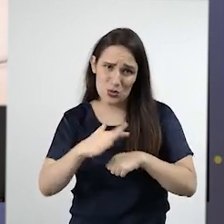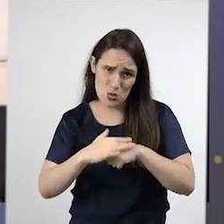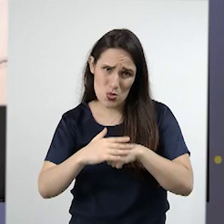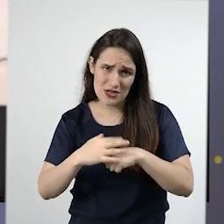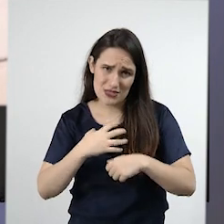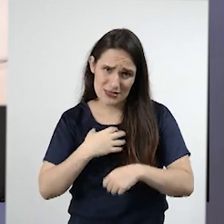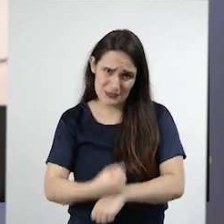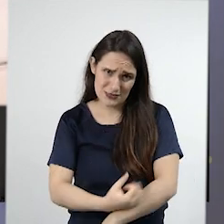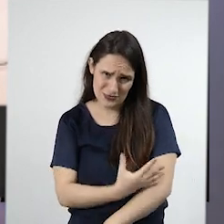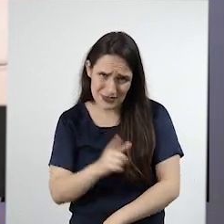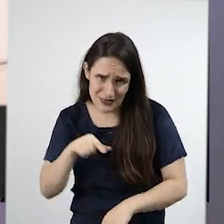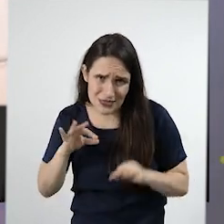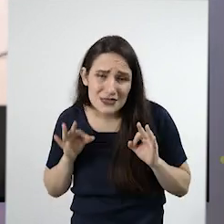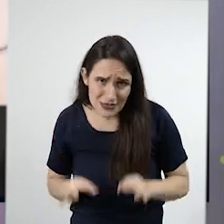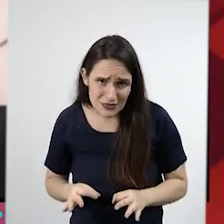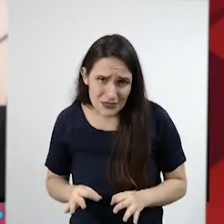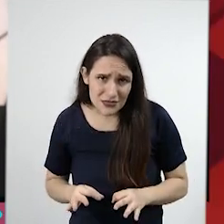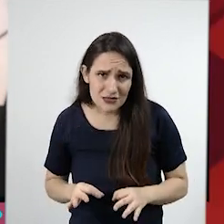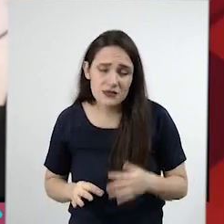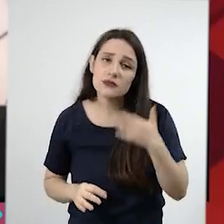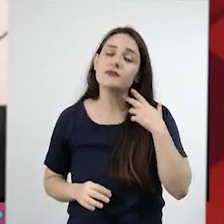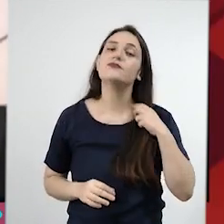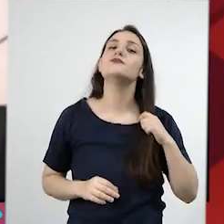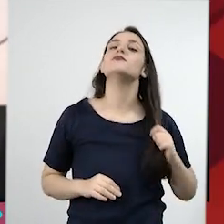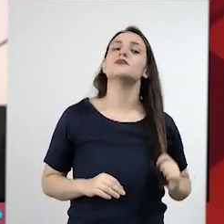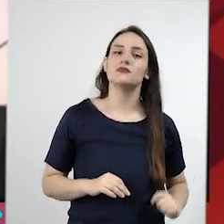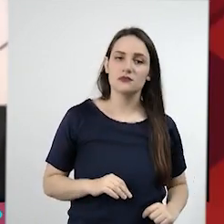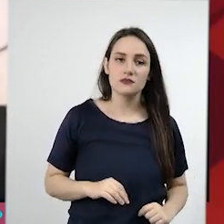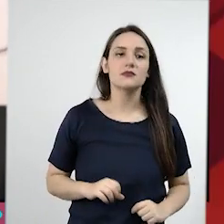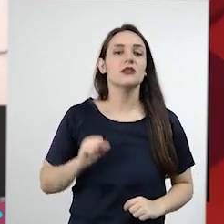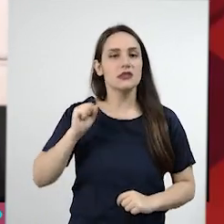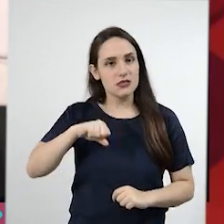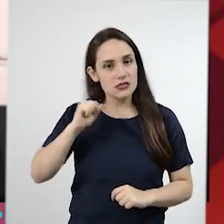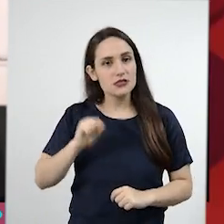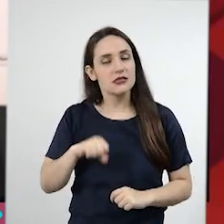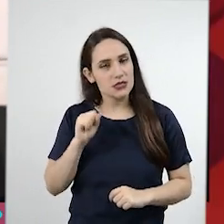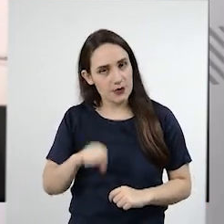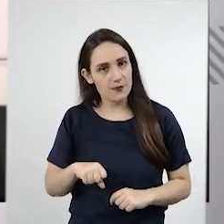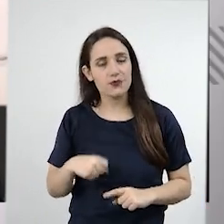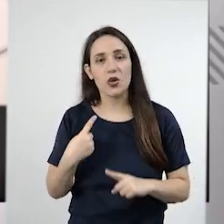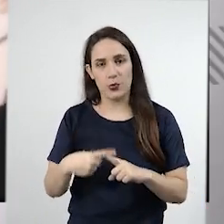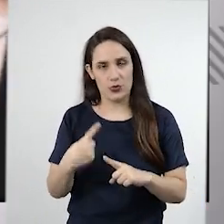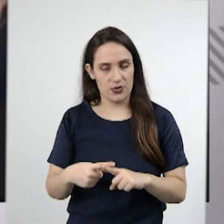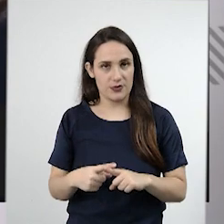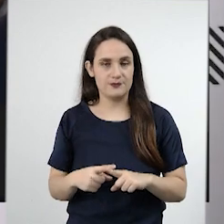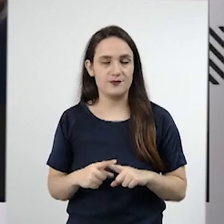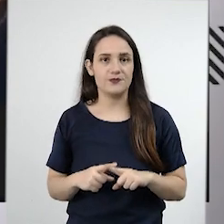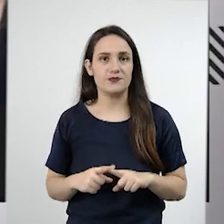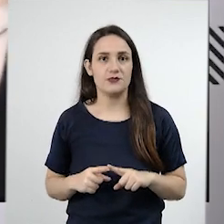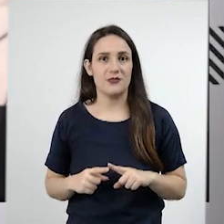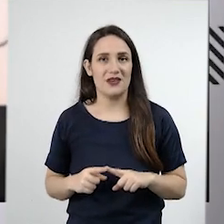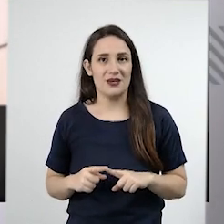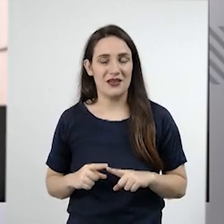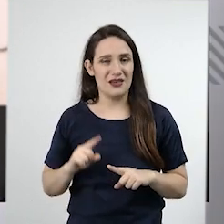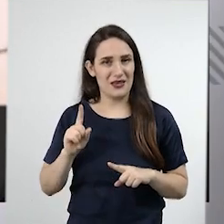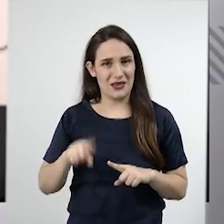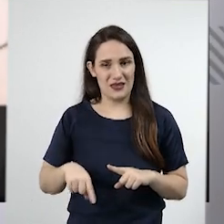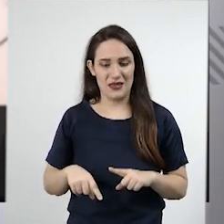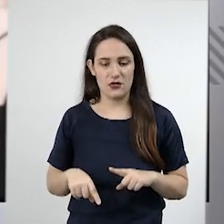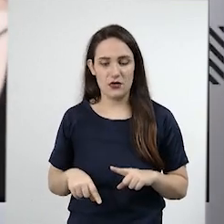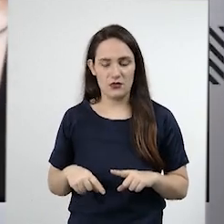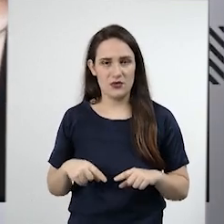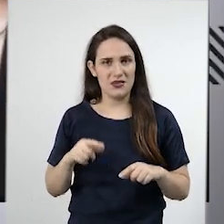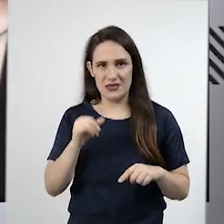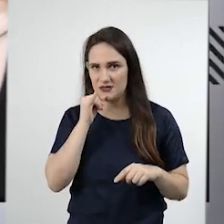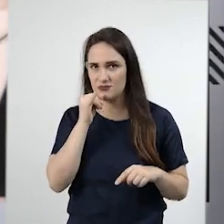raciocínio está mais ou menos certo, Fernanda? Sim, sim. Porque a mesma forma de lidar de antes se perpetua, né? E ainda mais quando